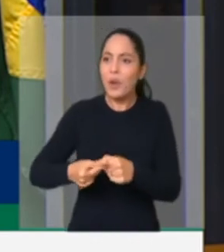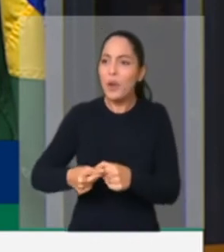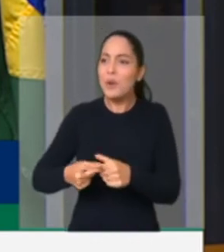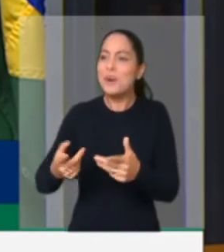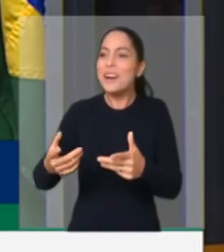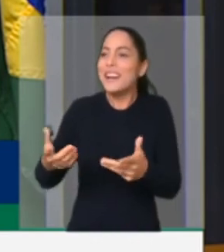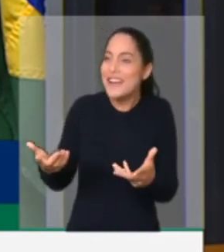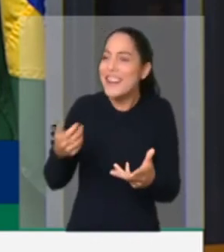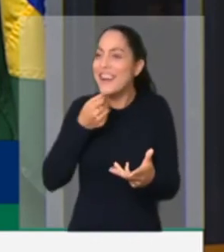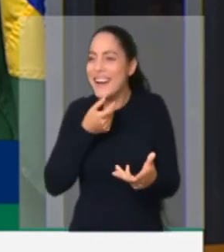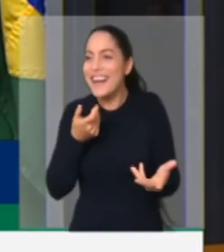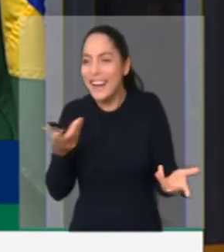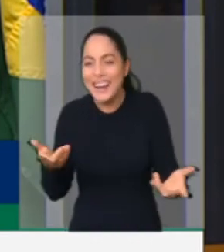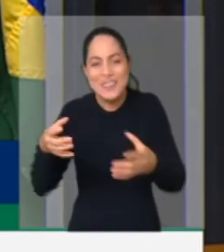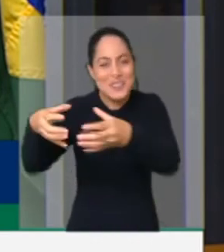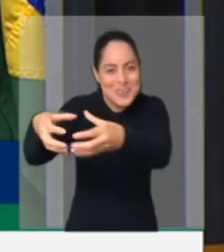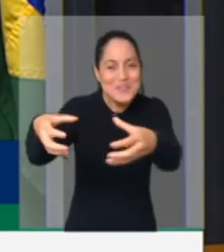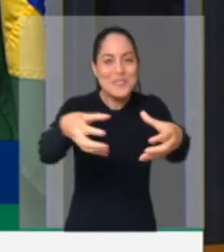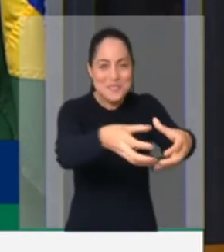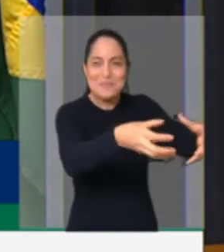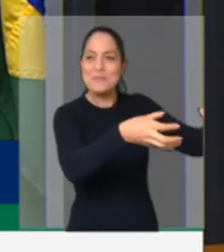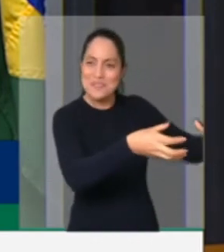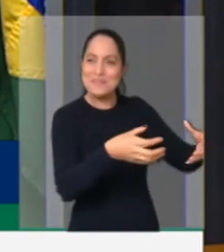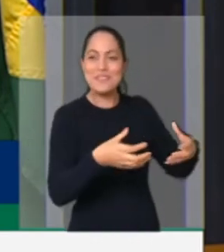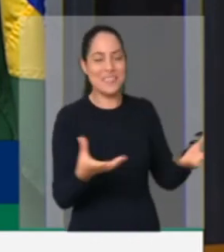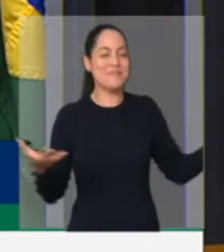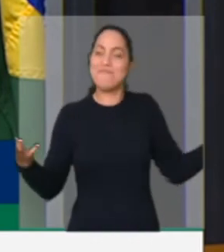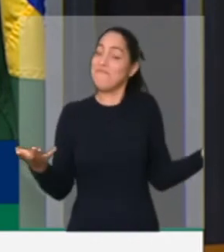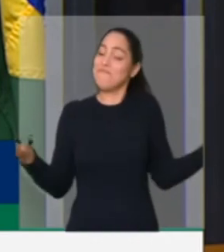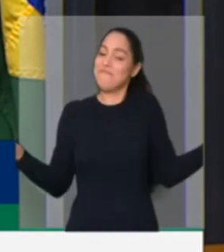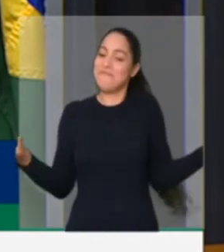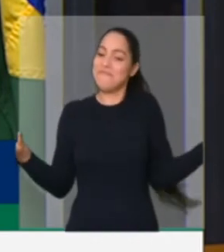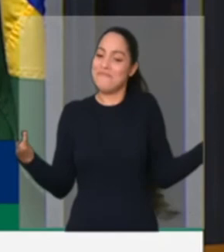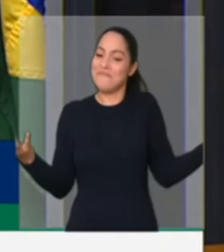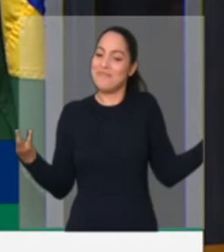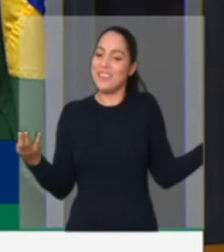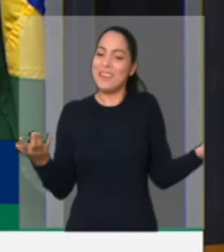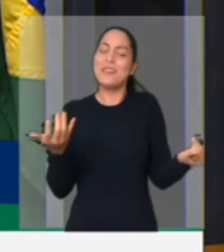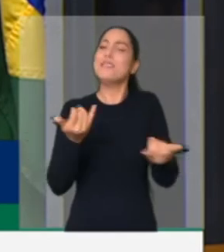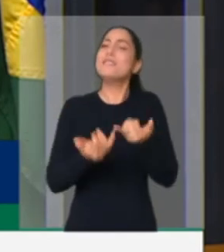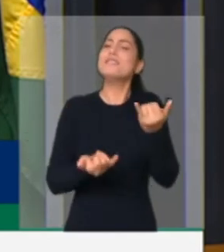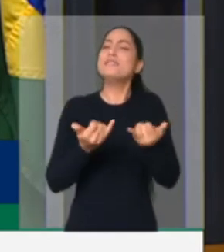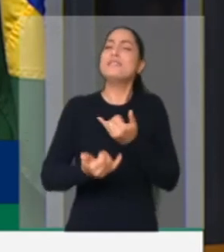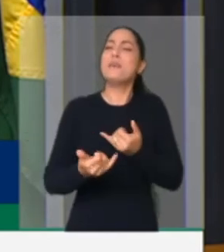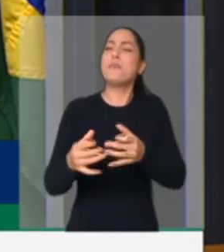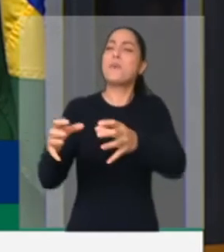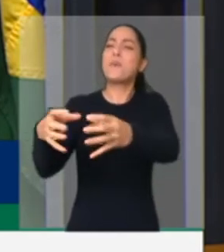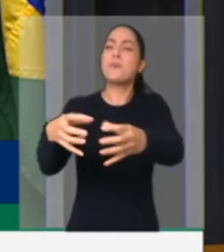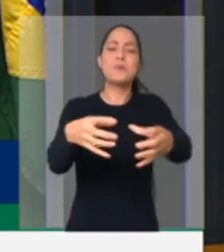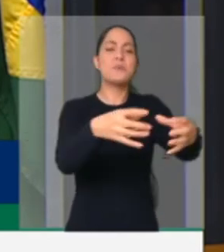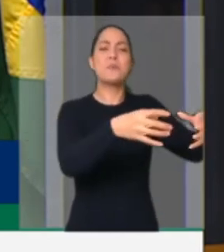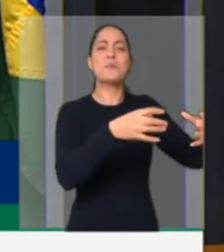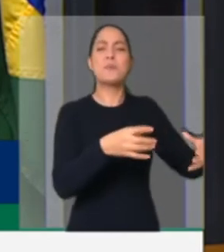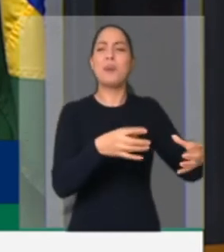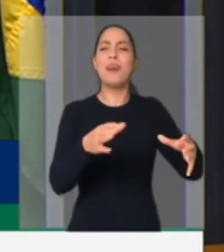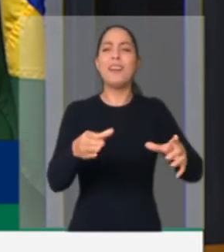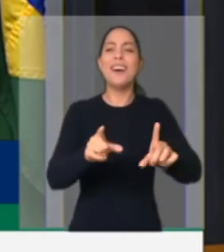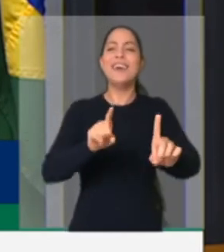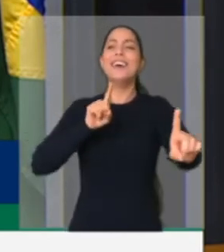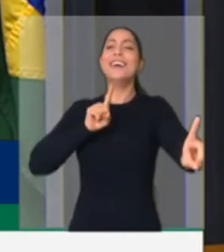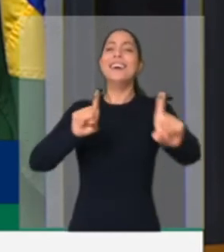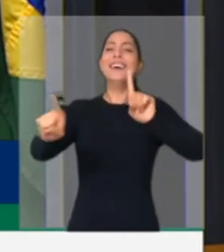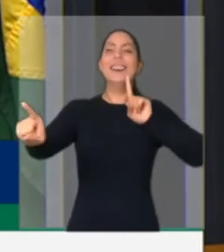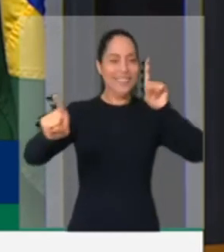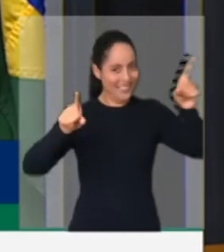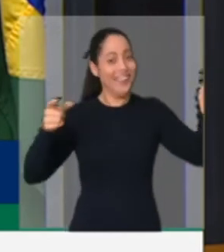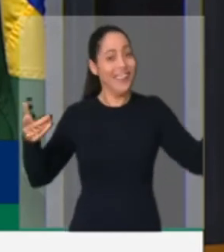acho que não pode nem dizer algo orações se for um pequeno amontoado de pessoas com muito distanciamento